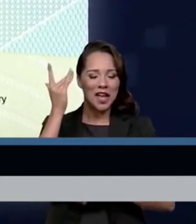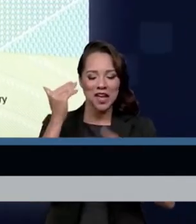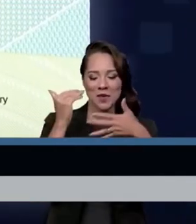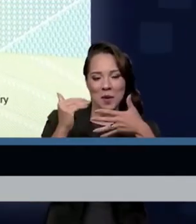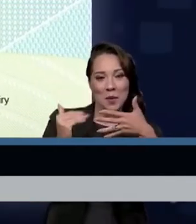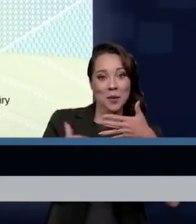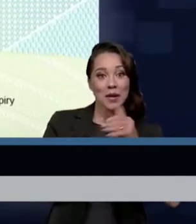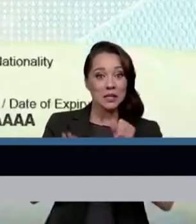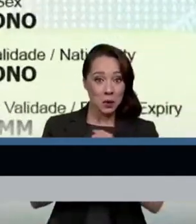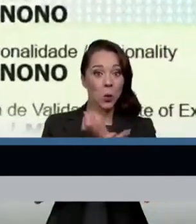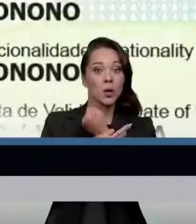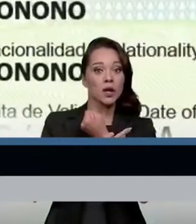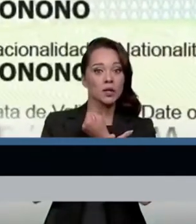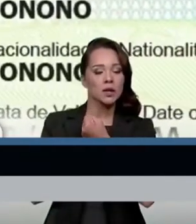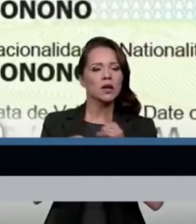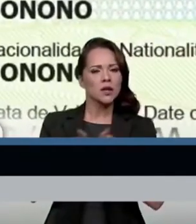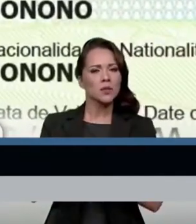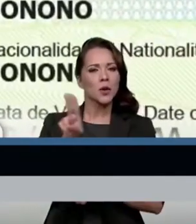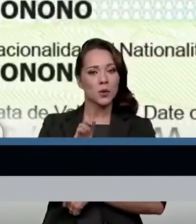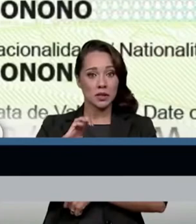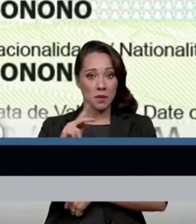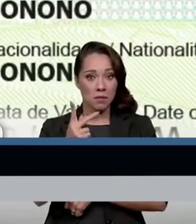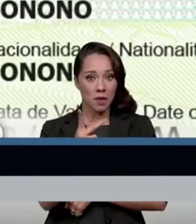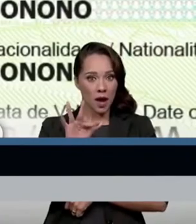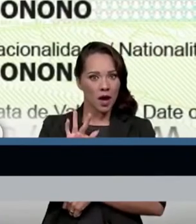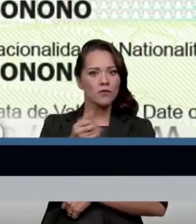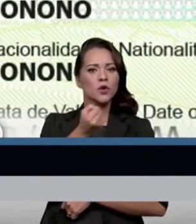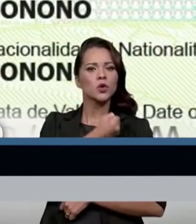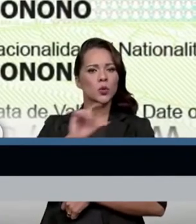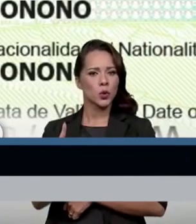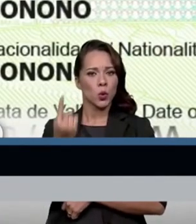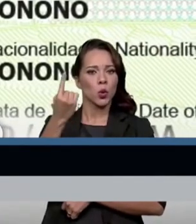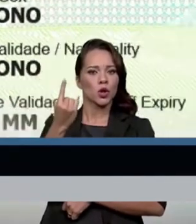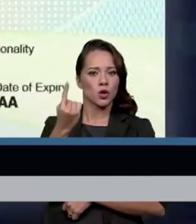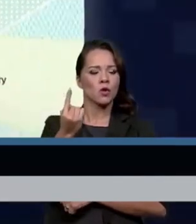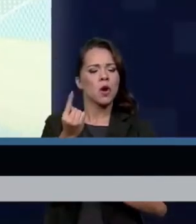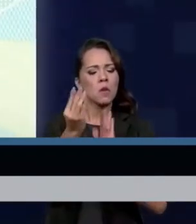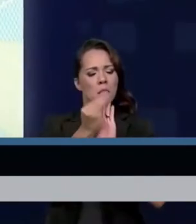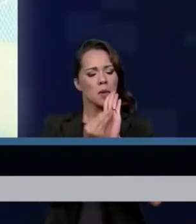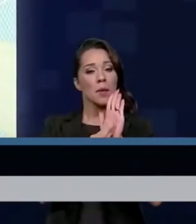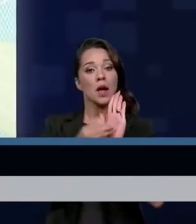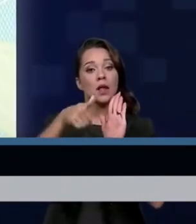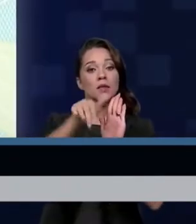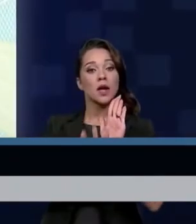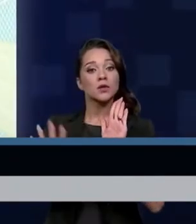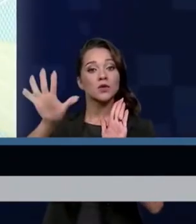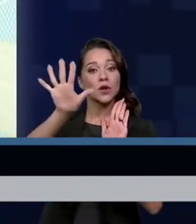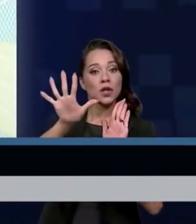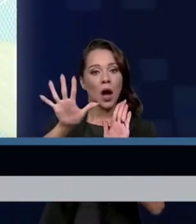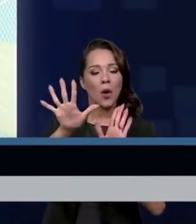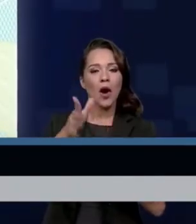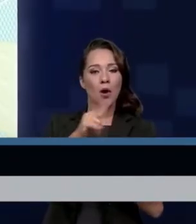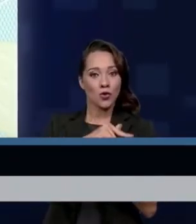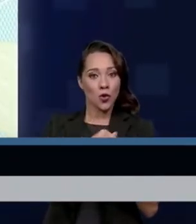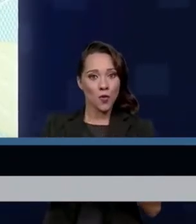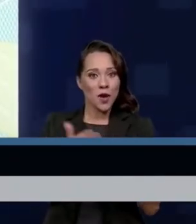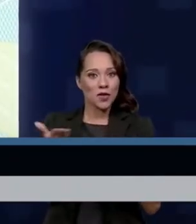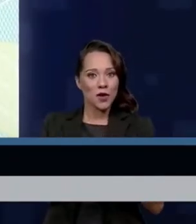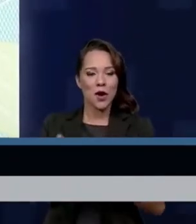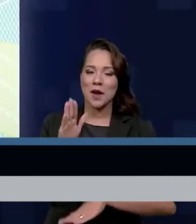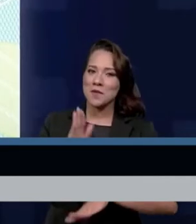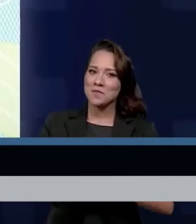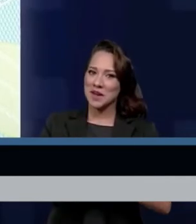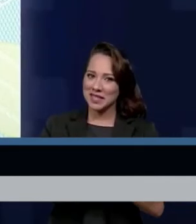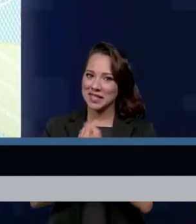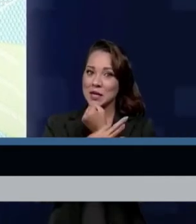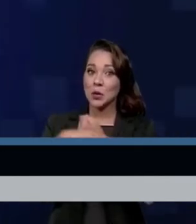da federação por meio do CPF. O decreto que regulamenta a lei foi publicado no Diário Oficial da União e o prazo para que